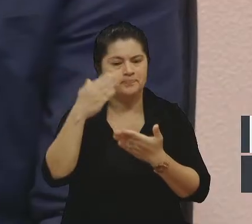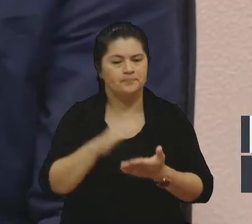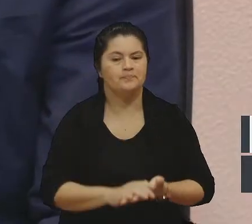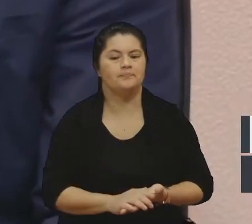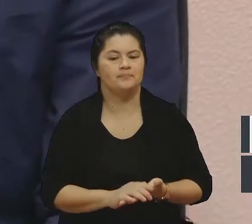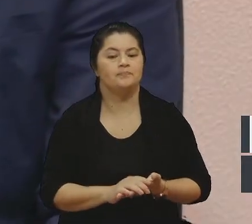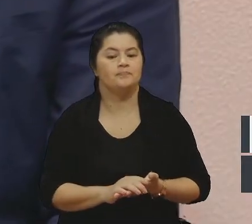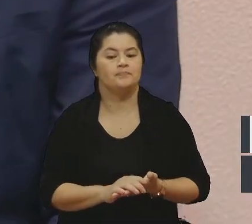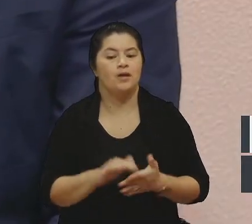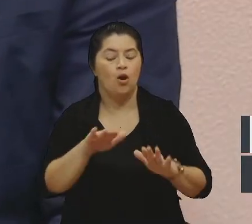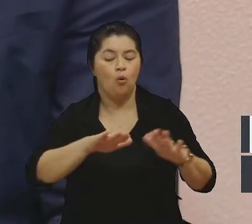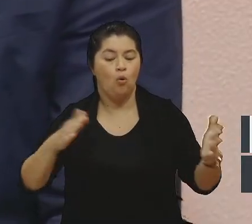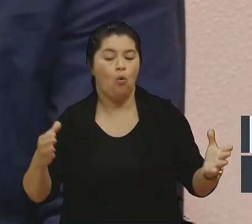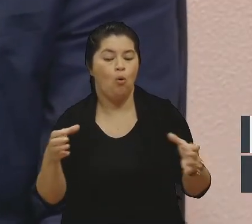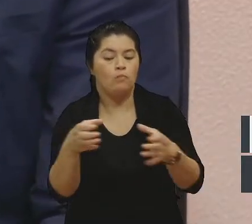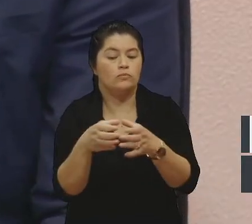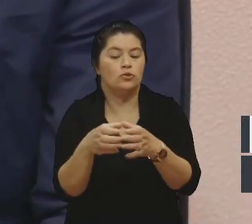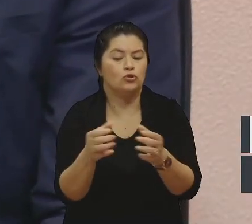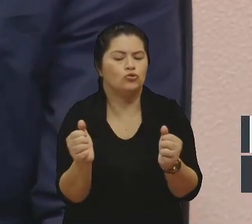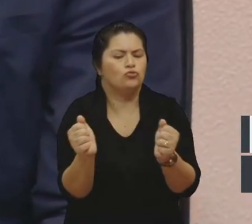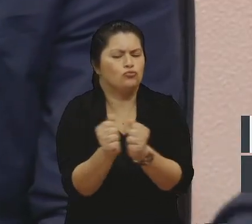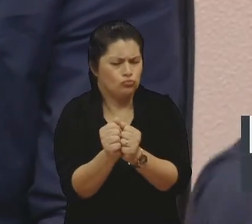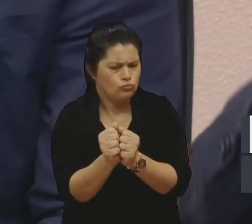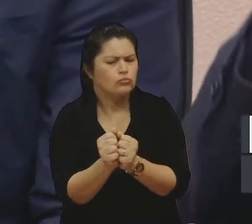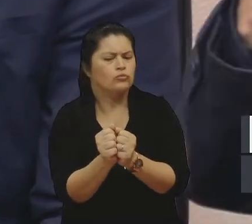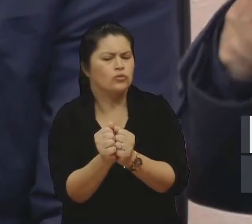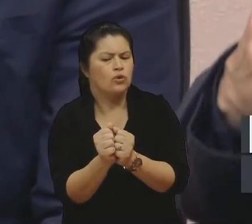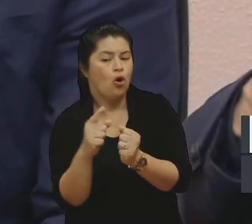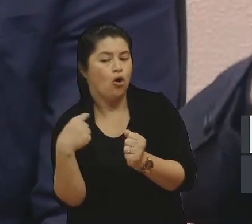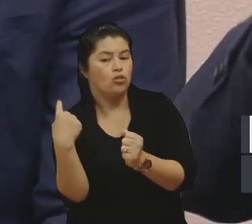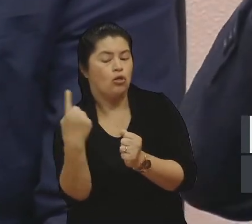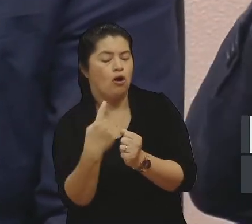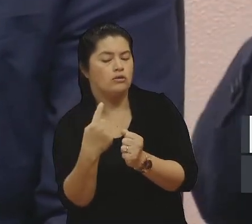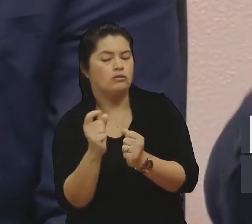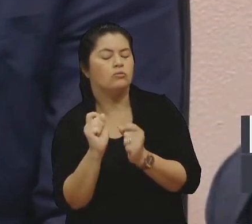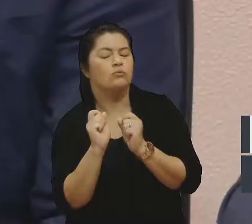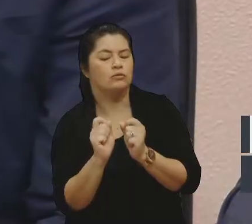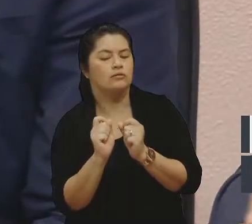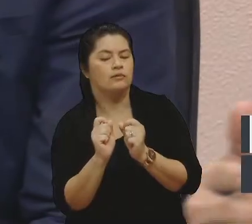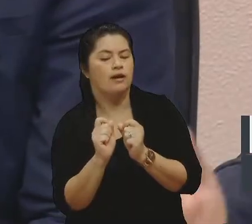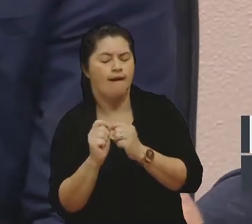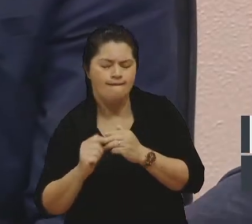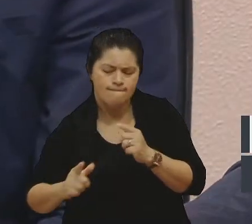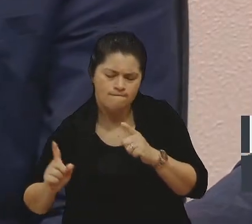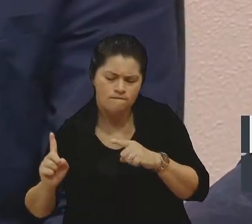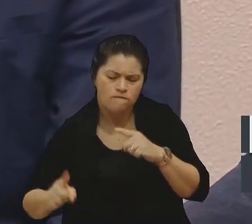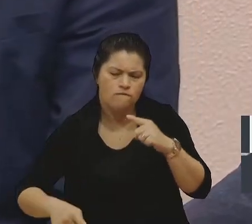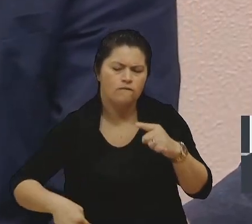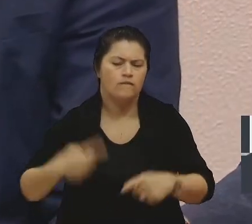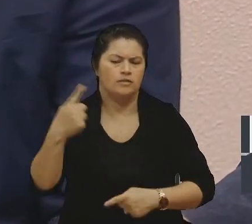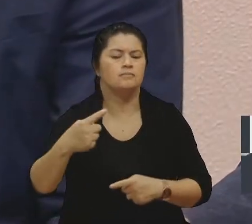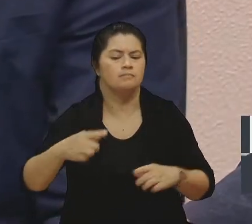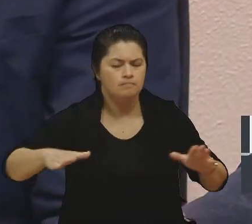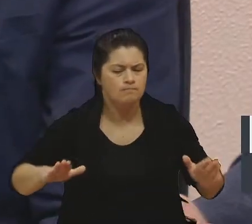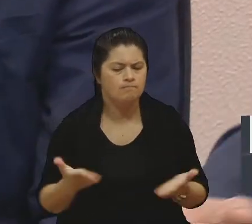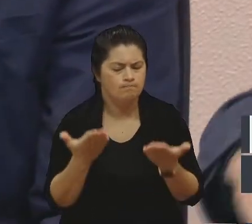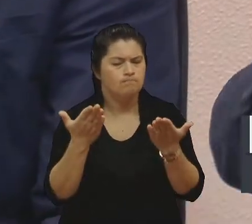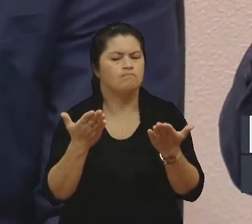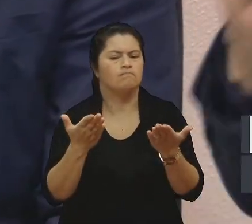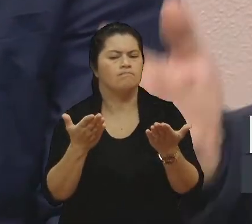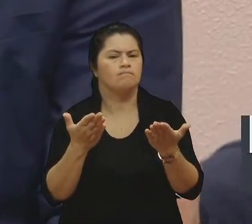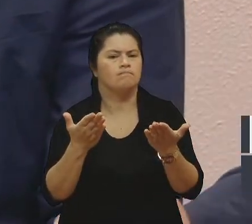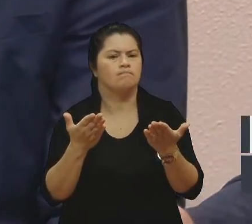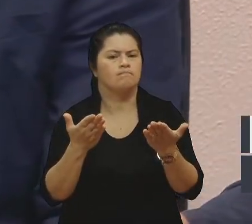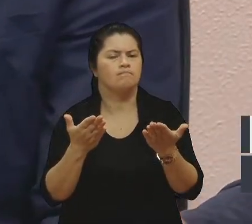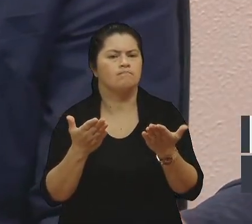ti, e estaremos juntos para que a gente possa avançar, não só 5 turmas, né, Edson? Que possamos